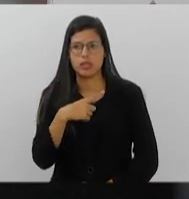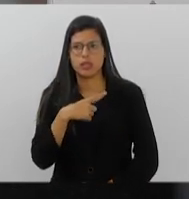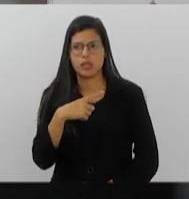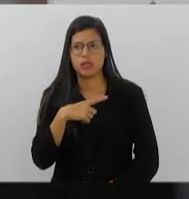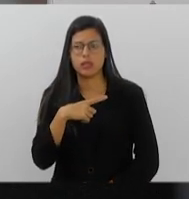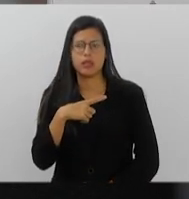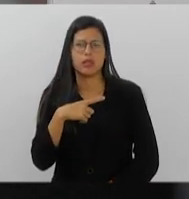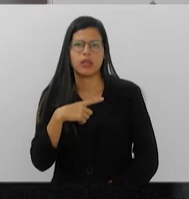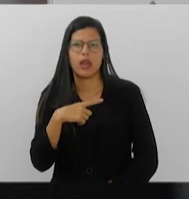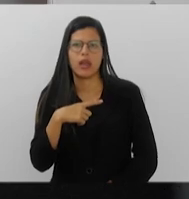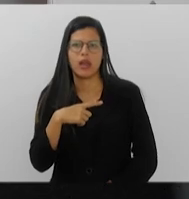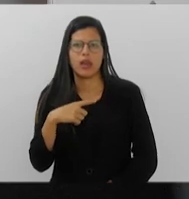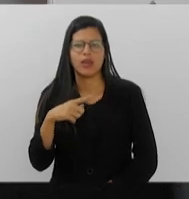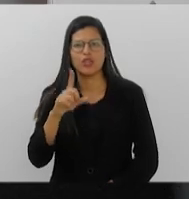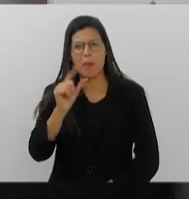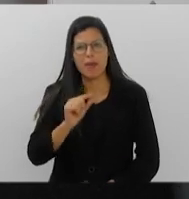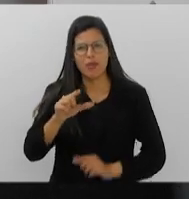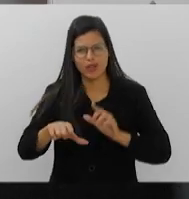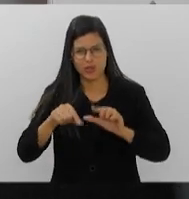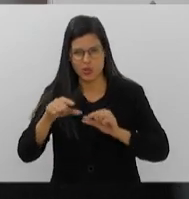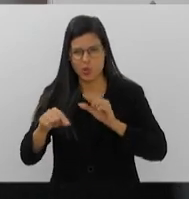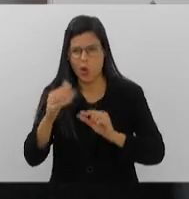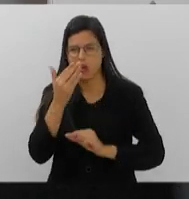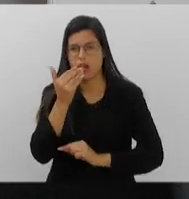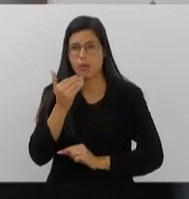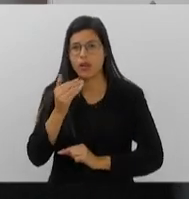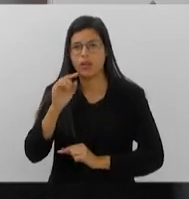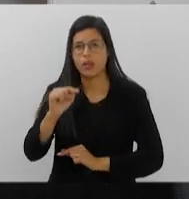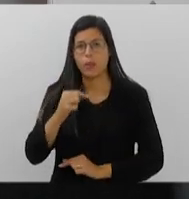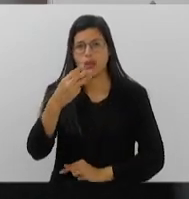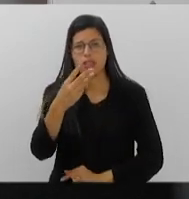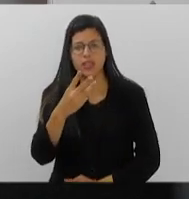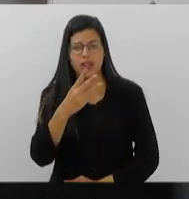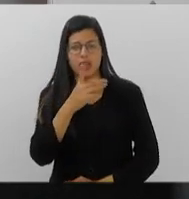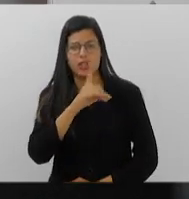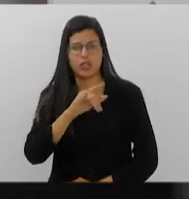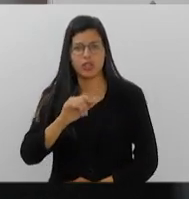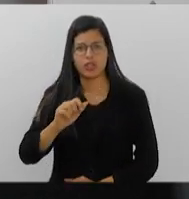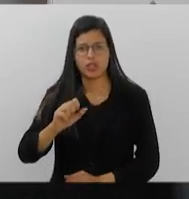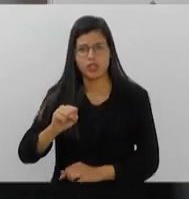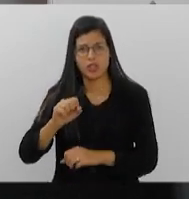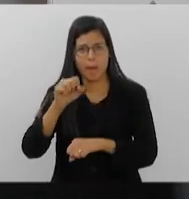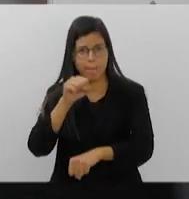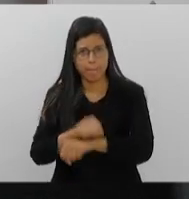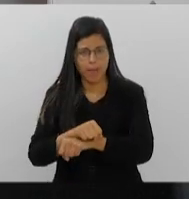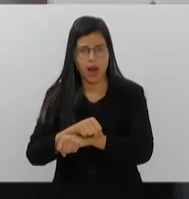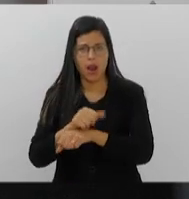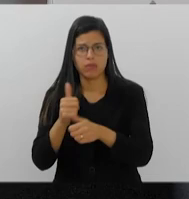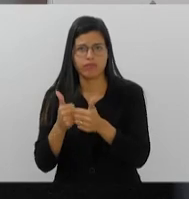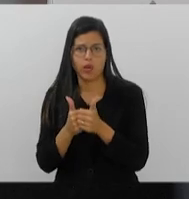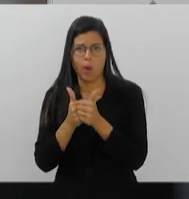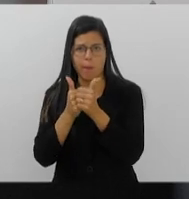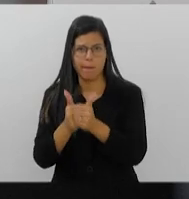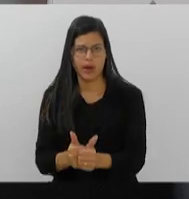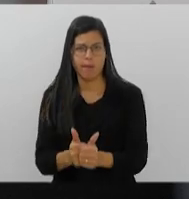seletividade alimentar, e depois de 2, 3 dias que ele para de ter o tratamento acompanhado, ele volta a jogar